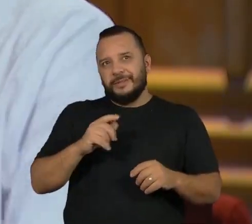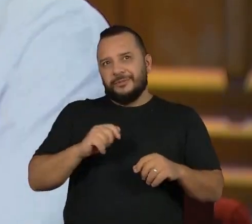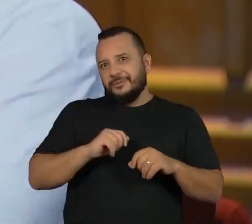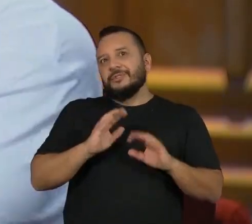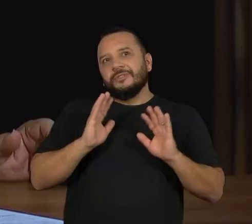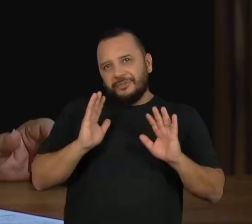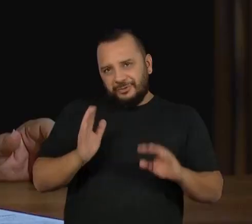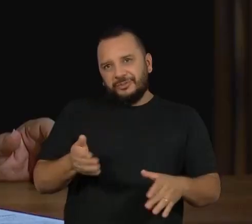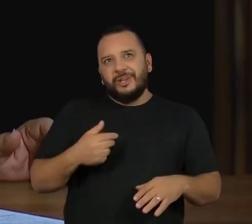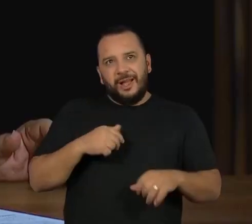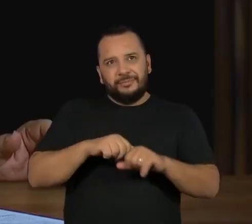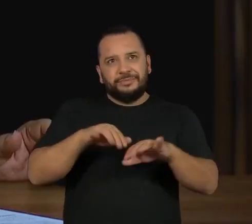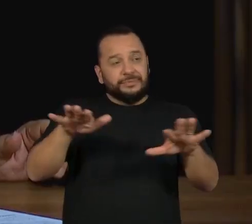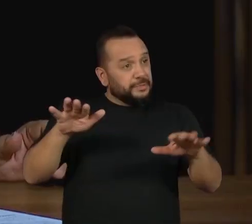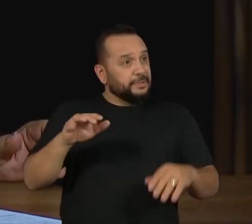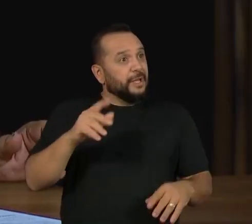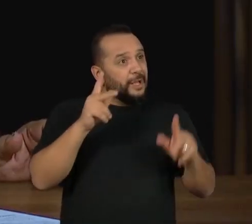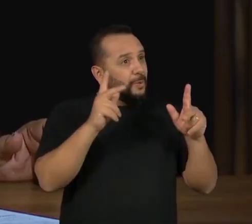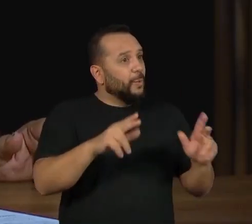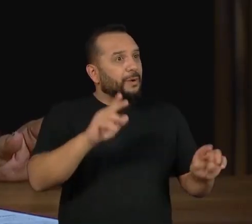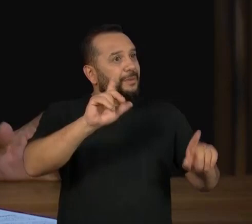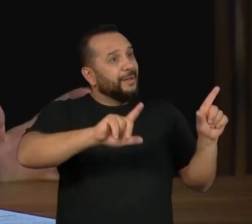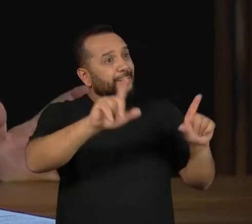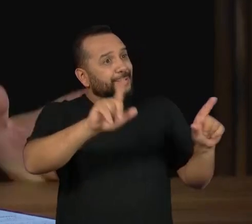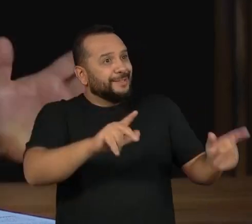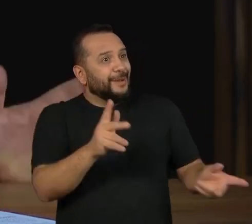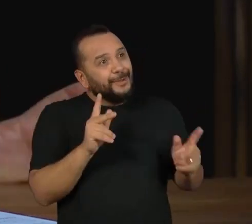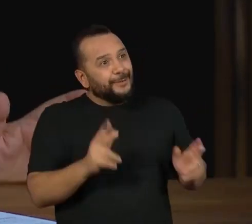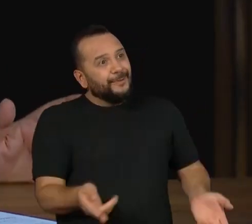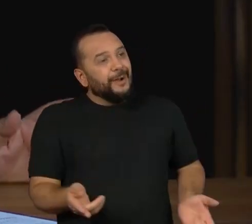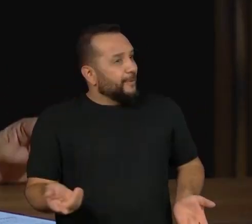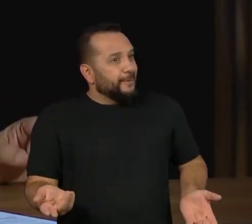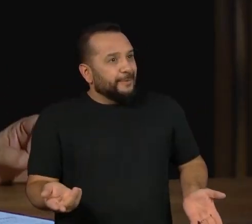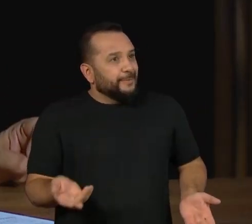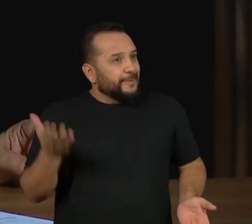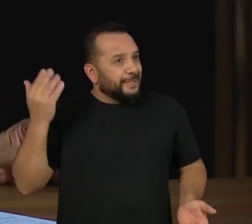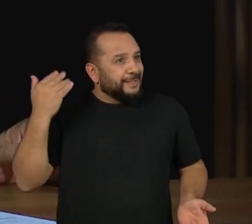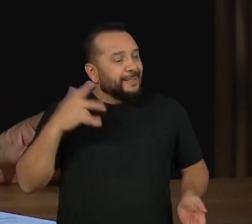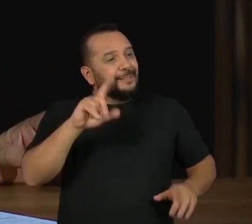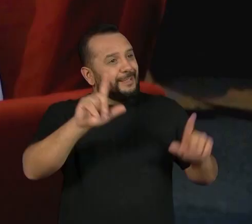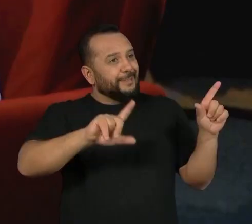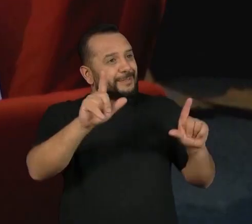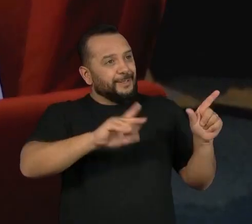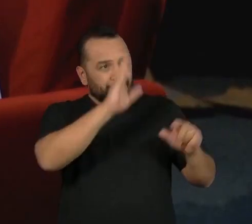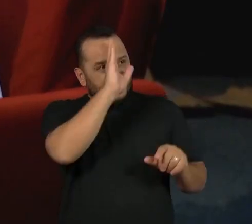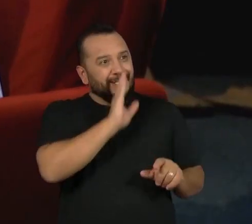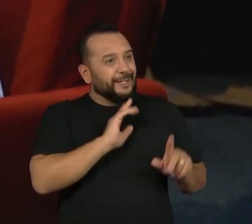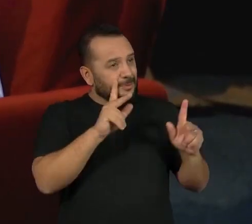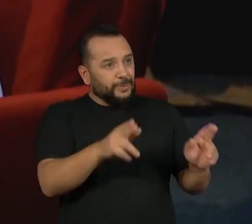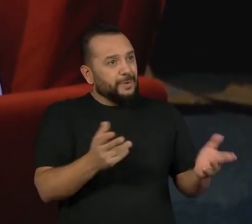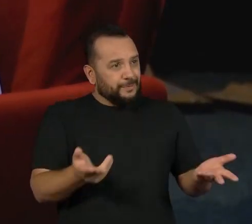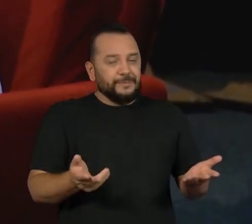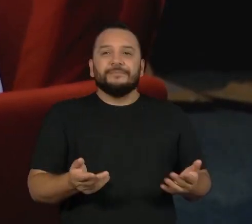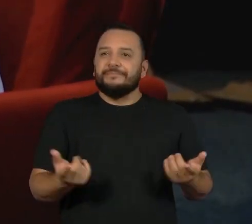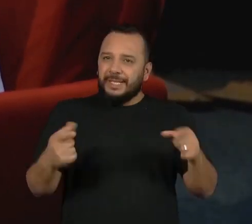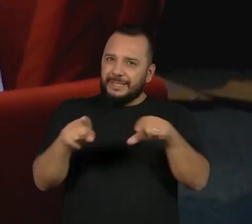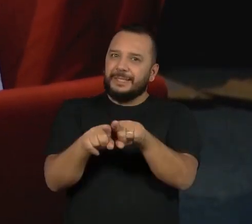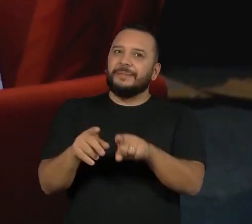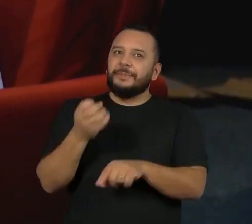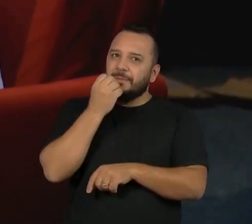Claro é uma audiência de TV aberta é da antiga TV aberta digamos essa parceria tem dado bons